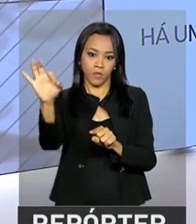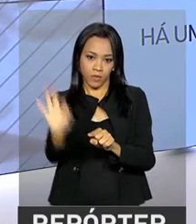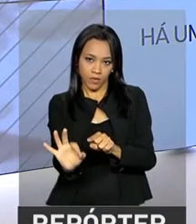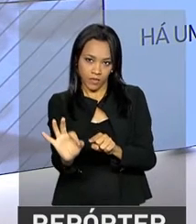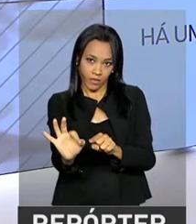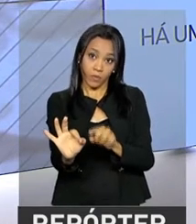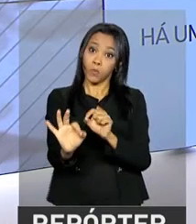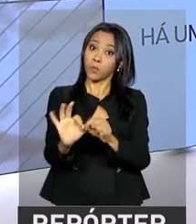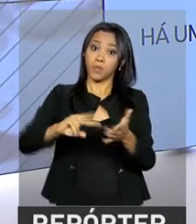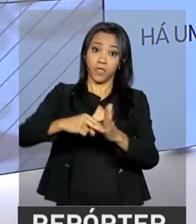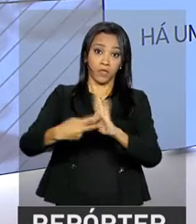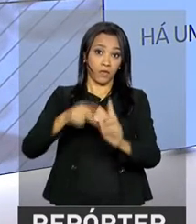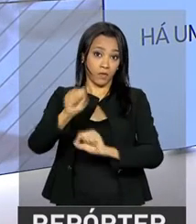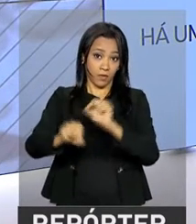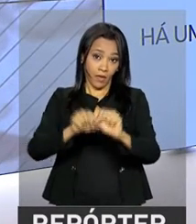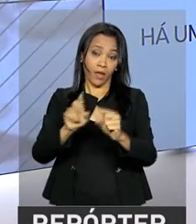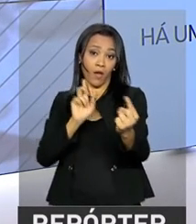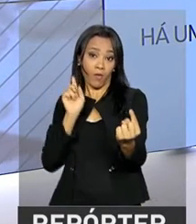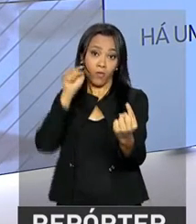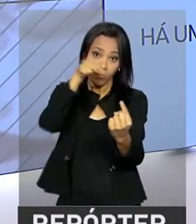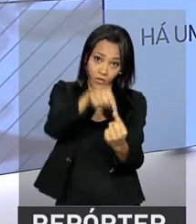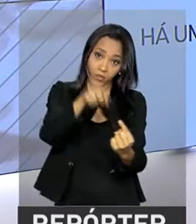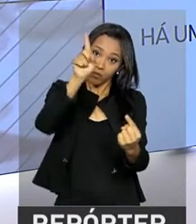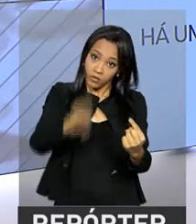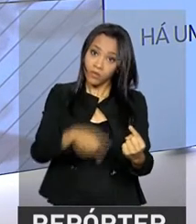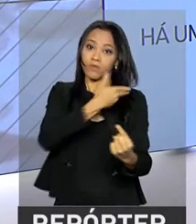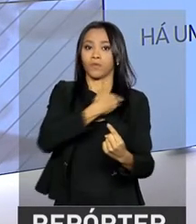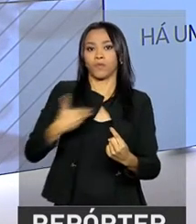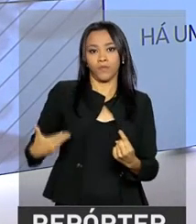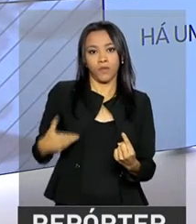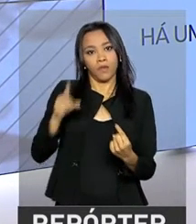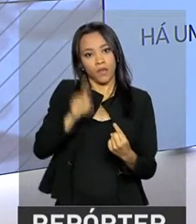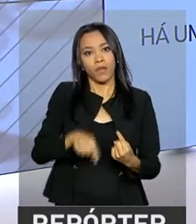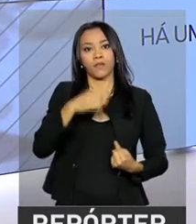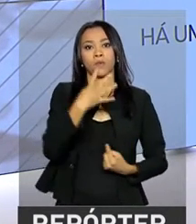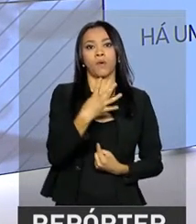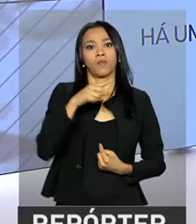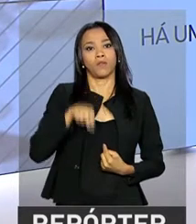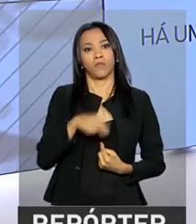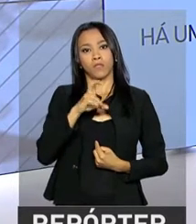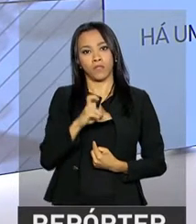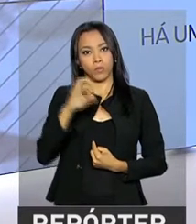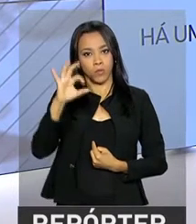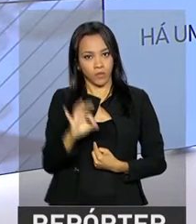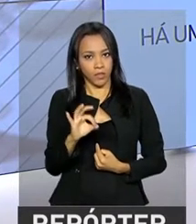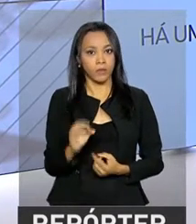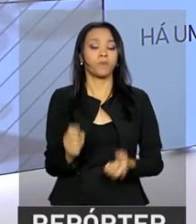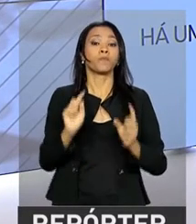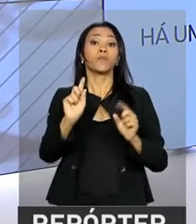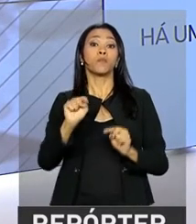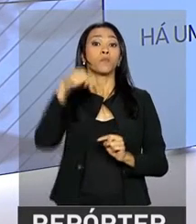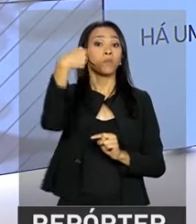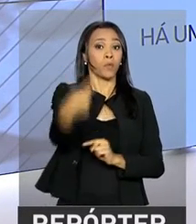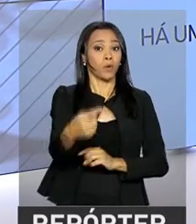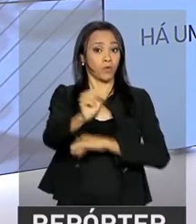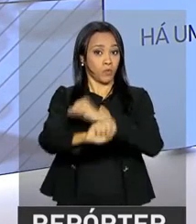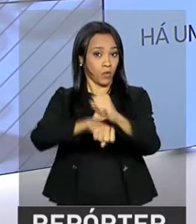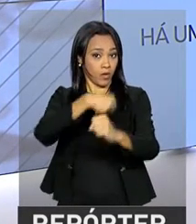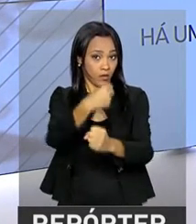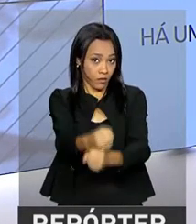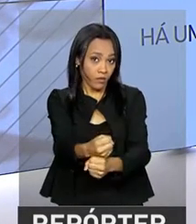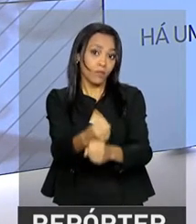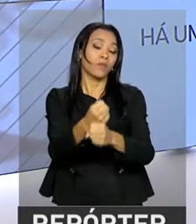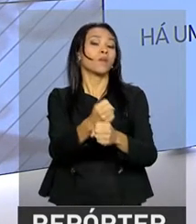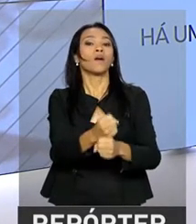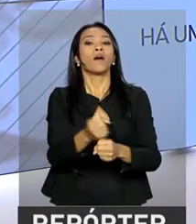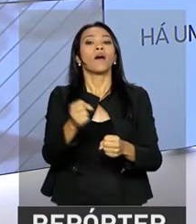por cento ou seja fica na um centro da meta do governo que é de 4 e meio por cento e para o ano que vem para 2018